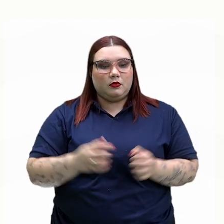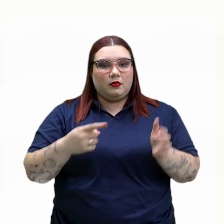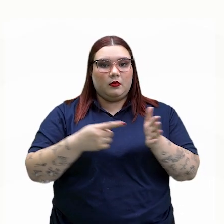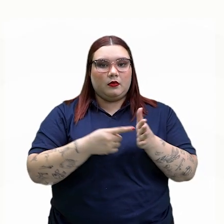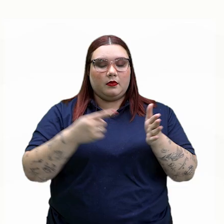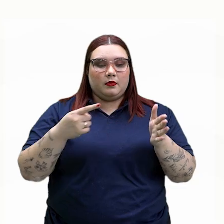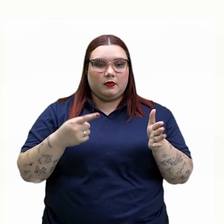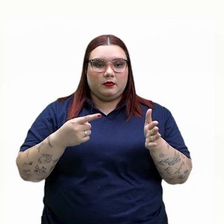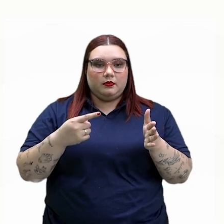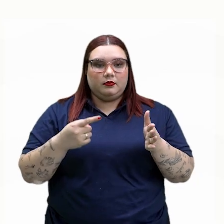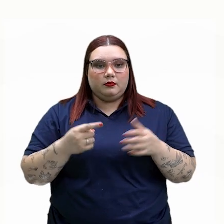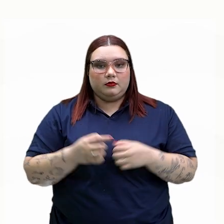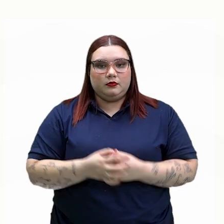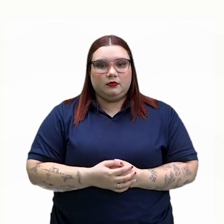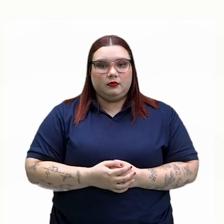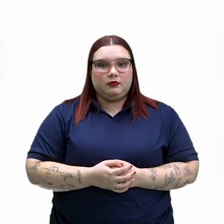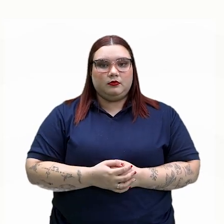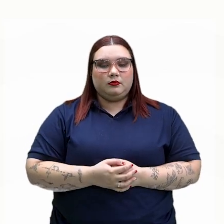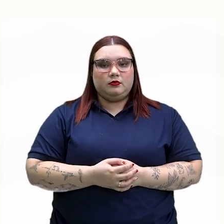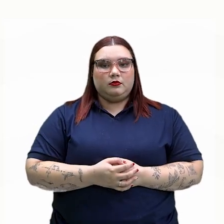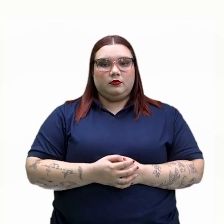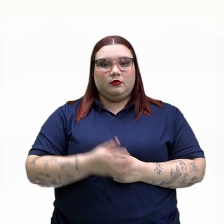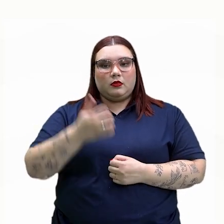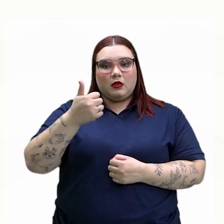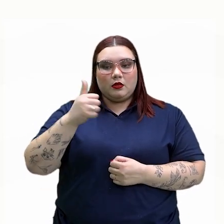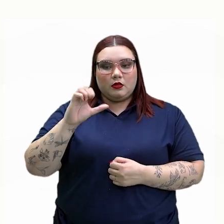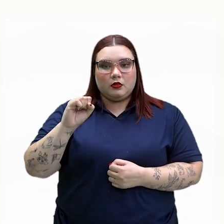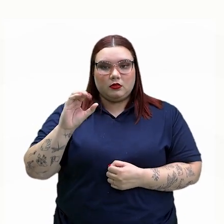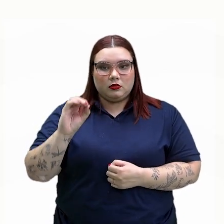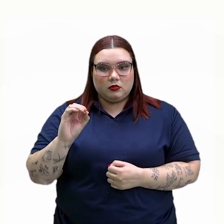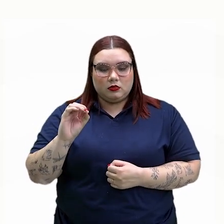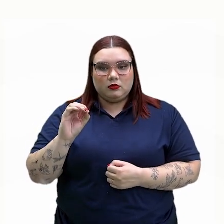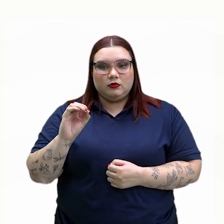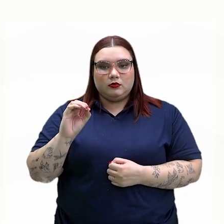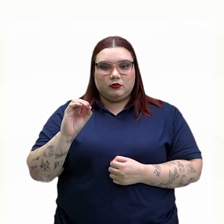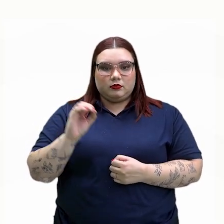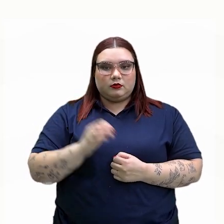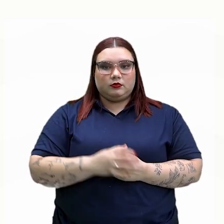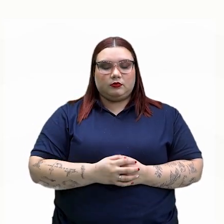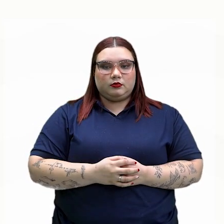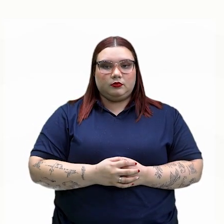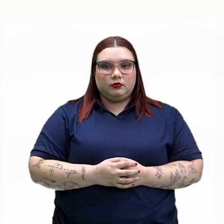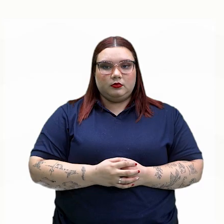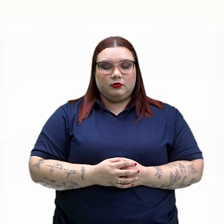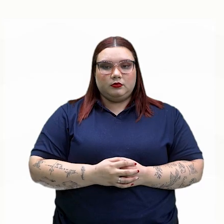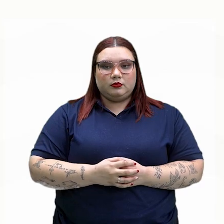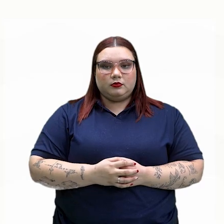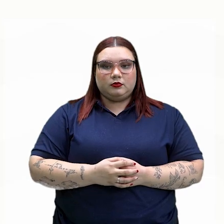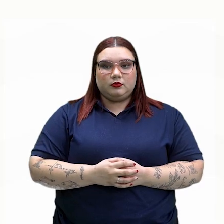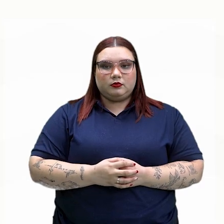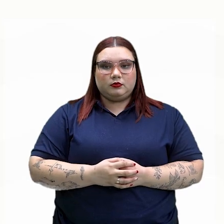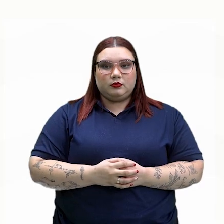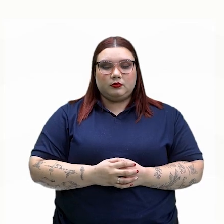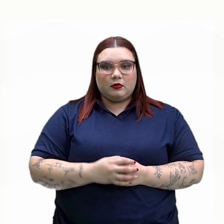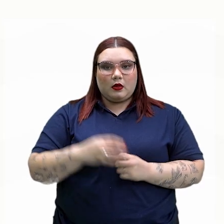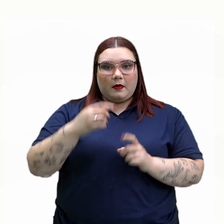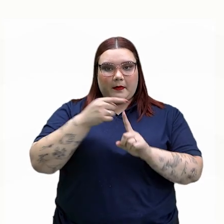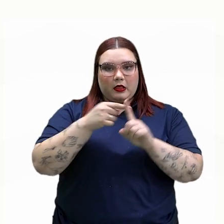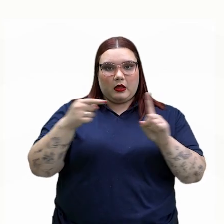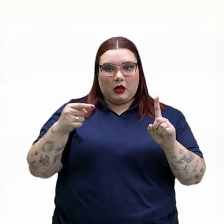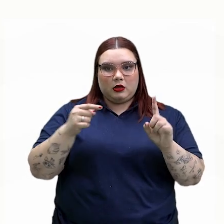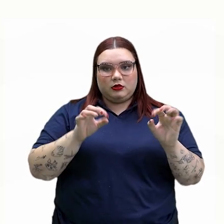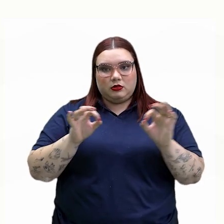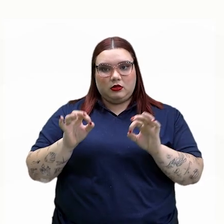primeiro, o 180 graus, ou seja, aqui mede 180, né? Que é meia